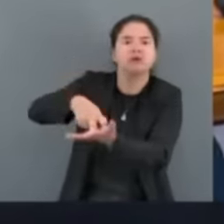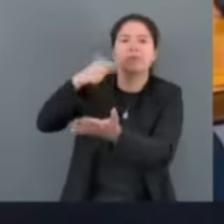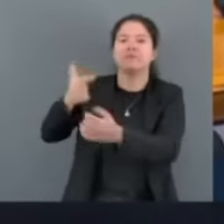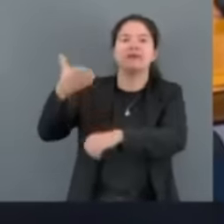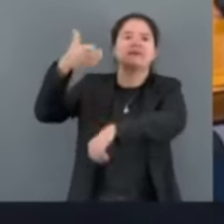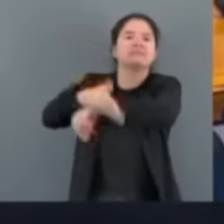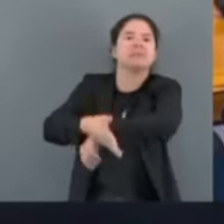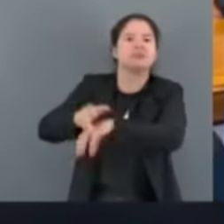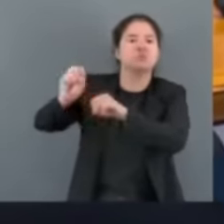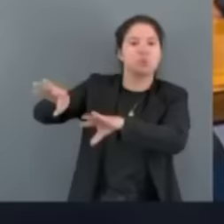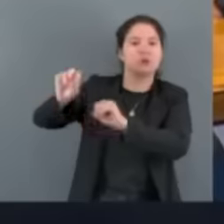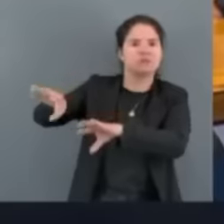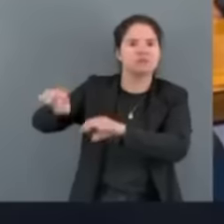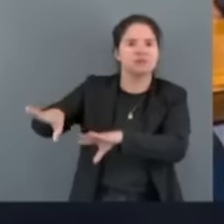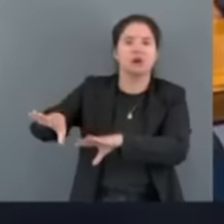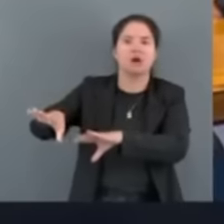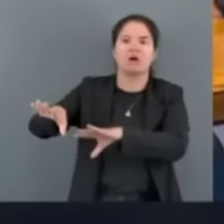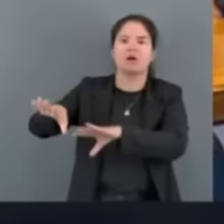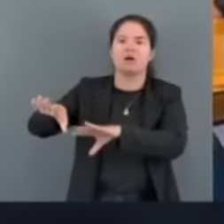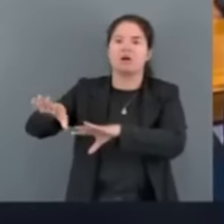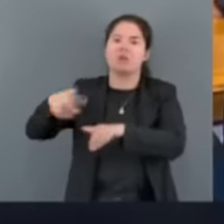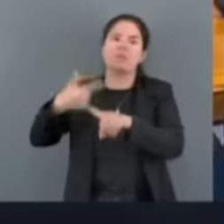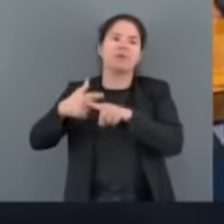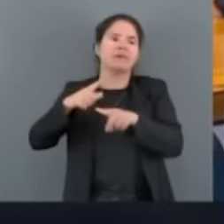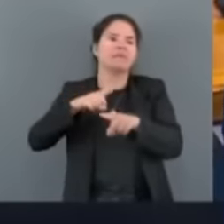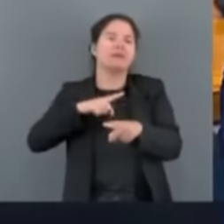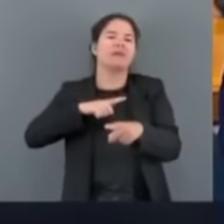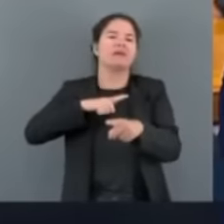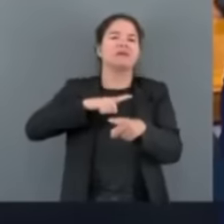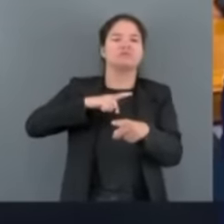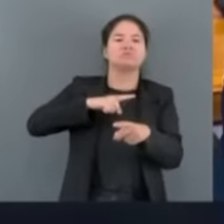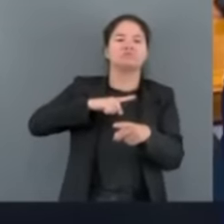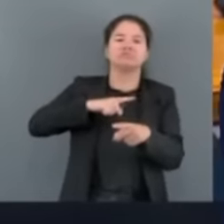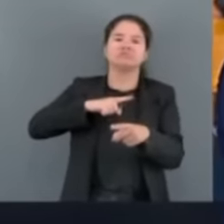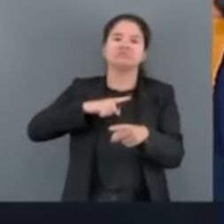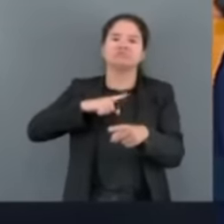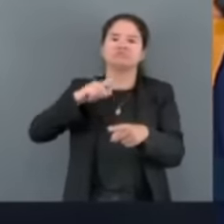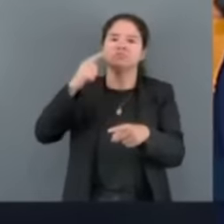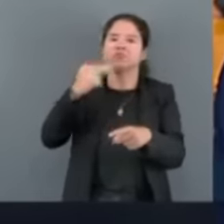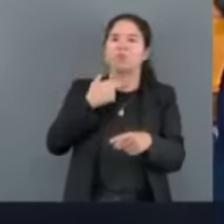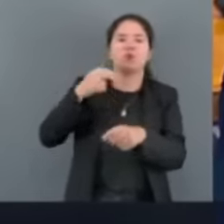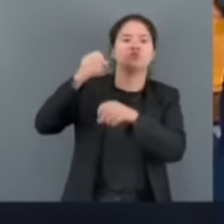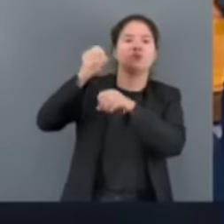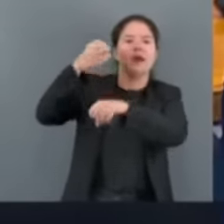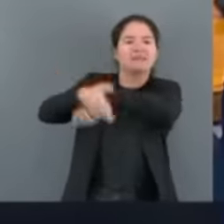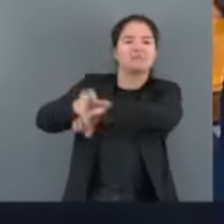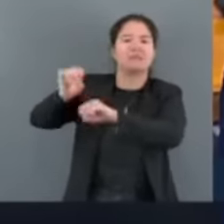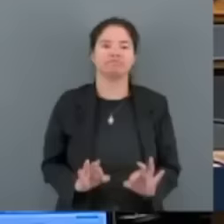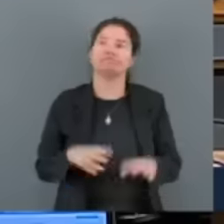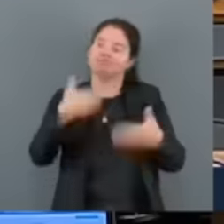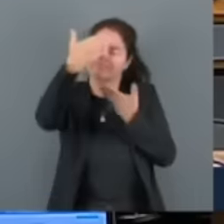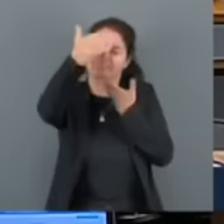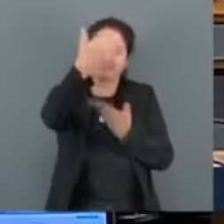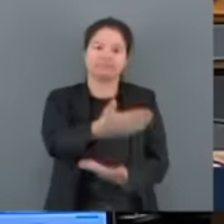essa situação de não poder ter o acesso à educação, se a senhora acha isso justo. Eu espero a resposta. Muito obrigado.